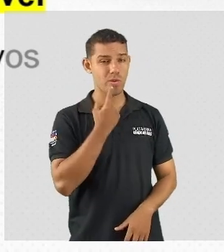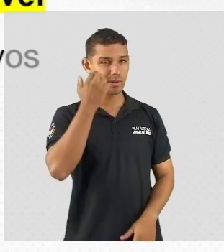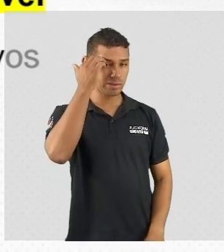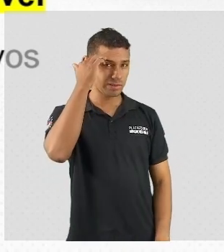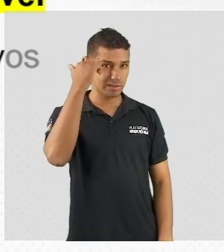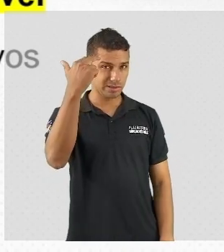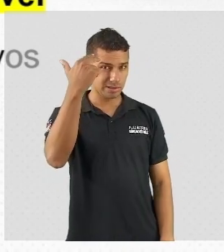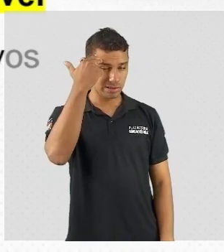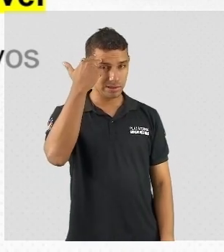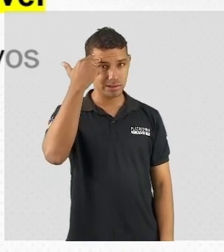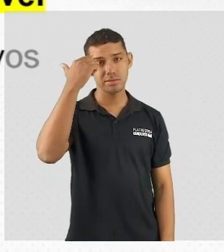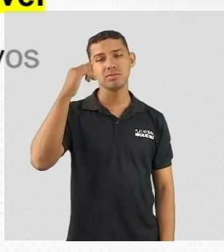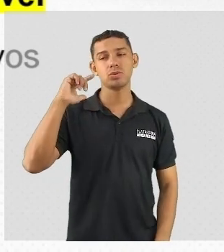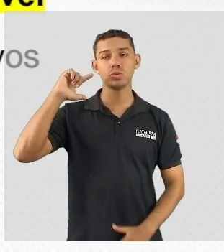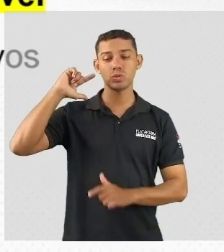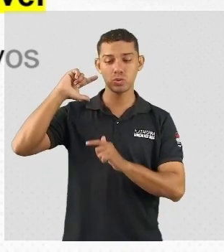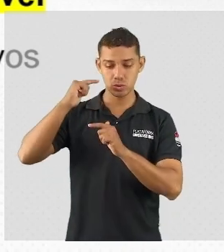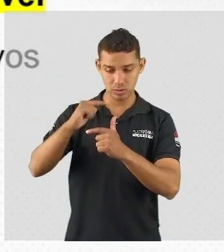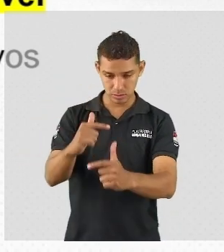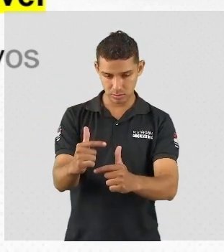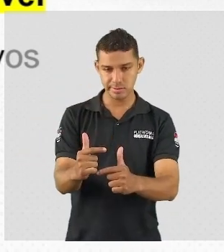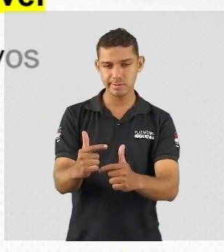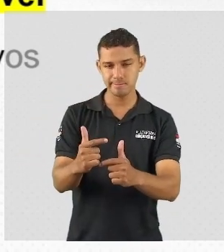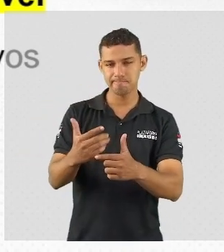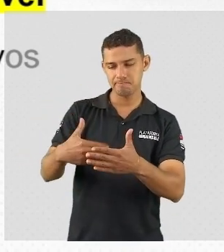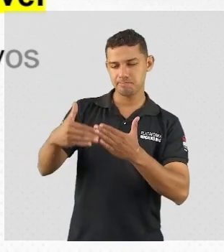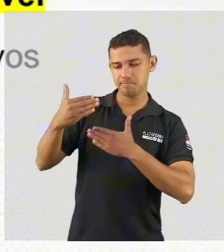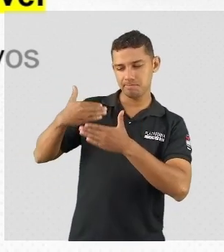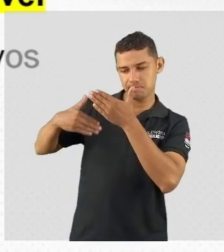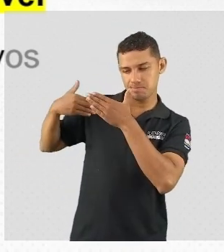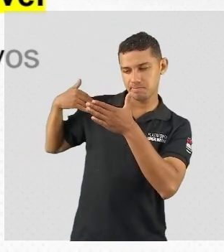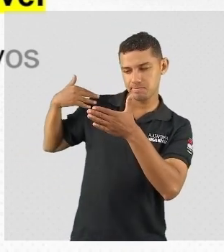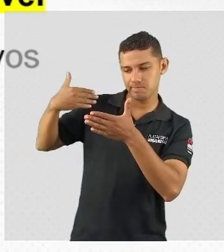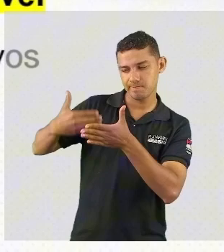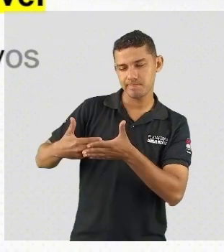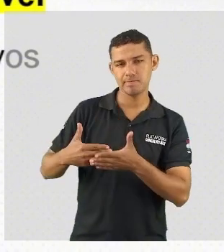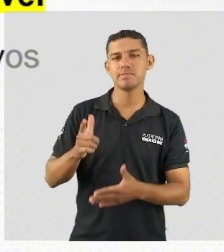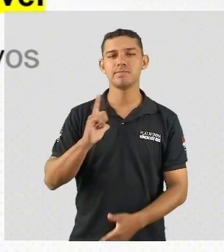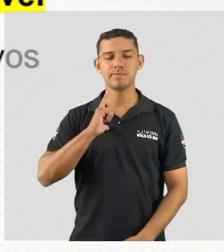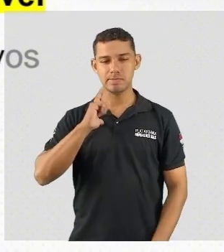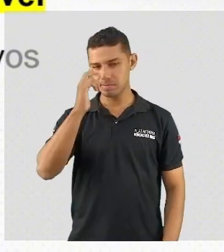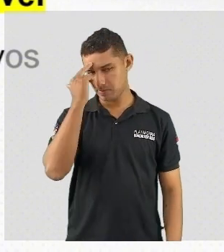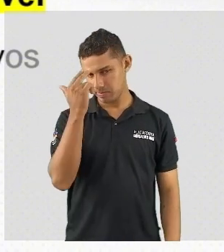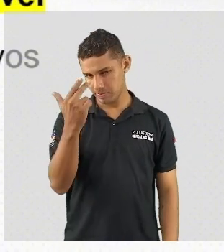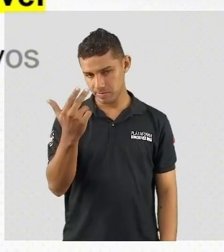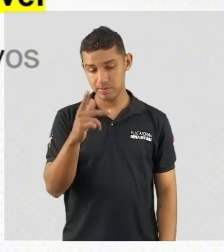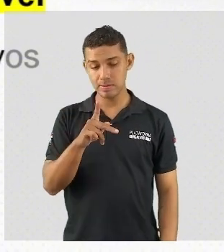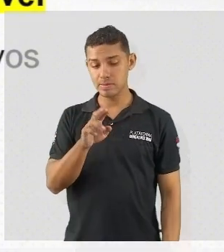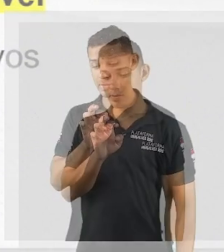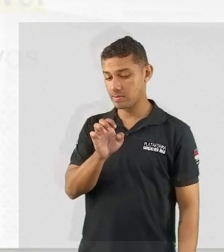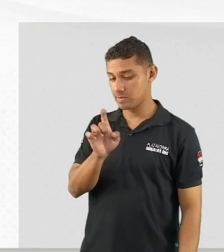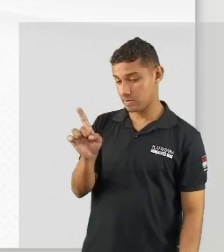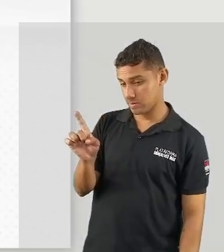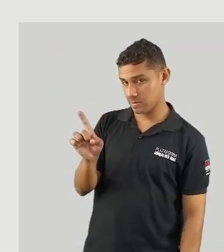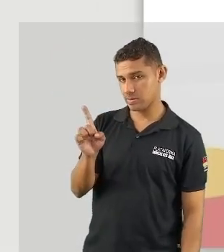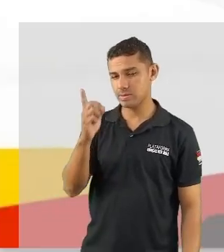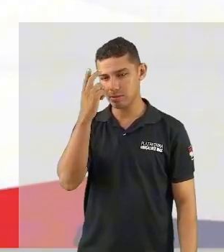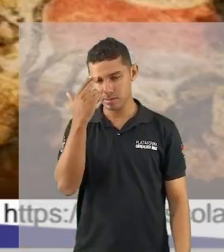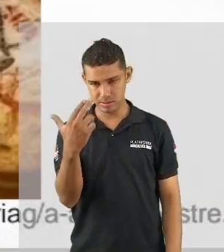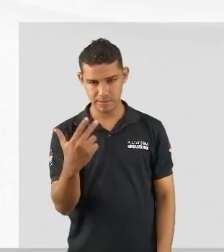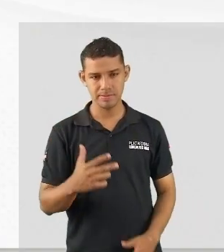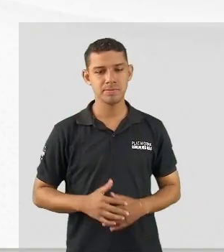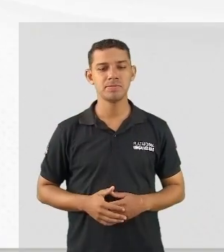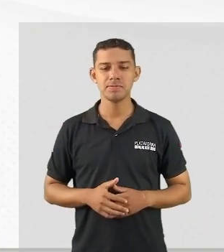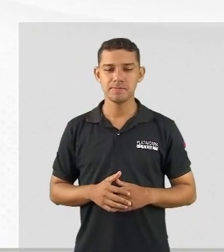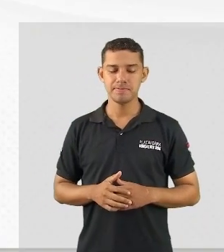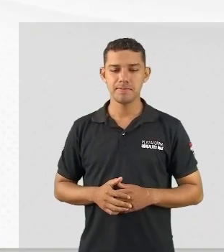dentro de uma tradicional historiografia, nós temos, então, a pré-história. Vamos entender um pouco mais o que é que acontece nesse período